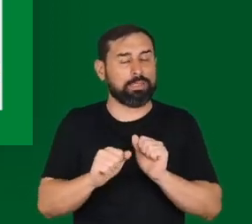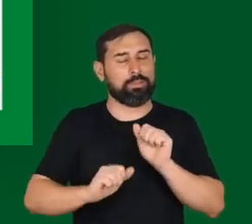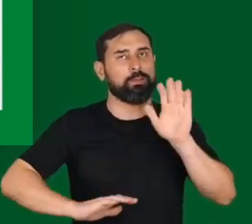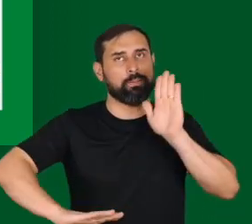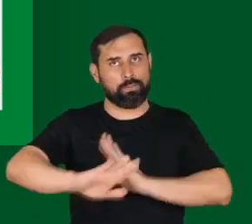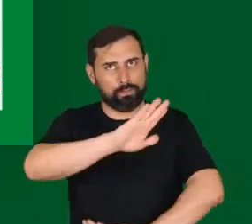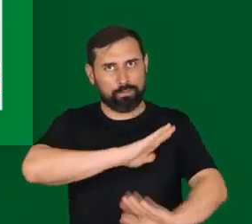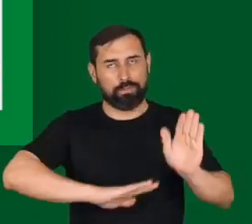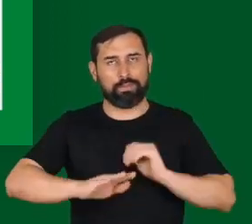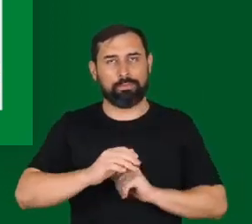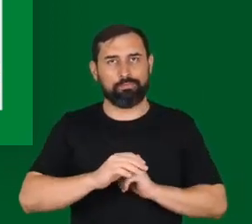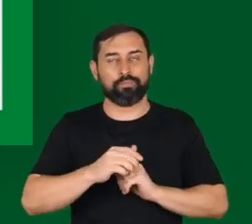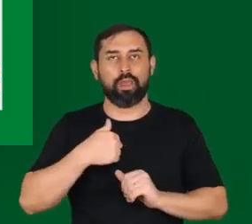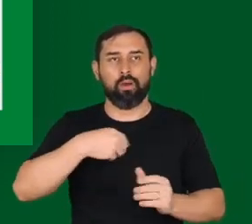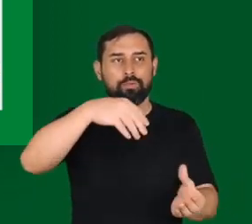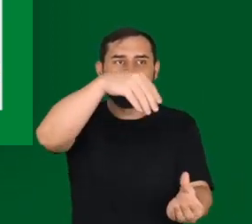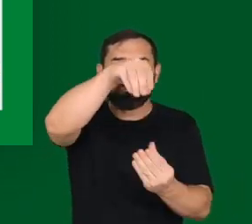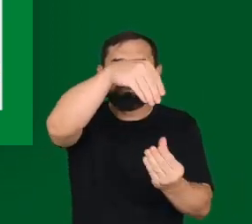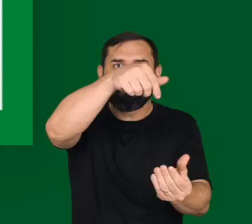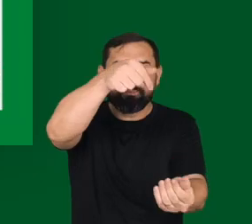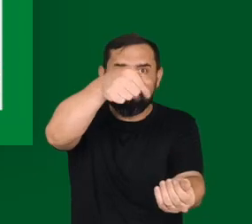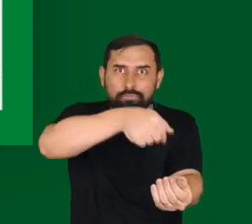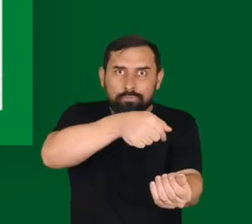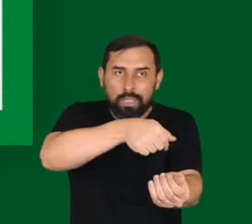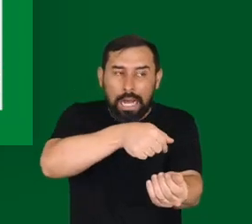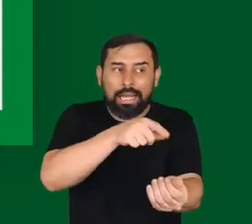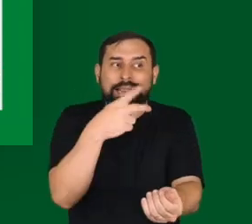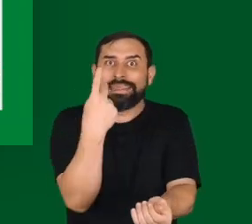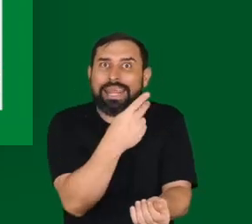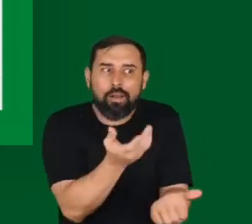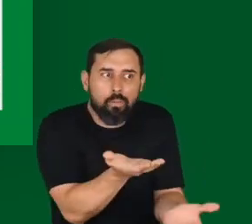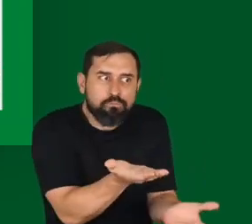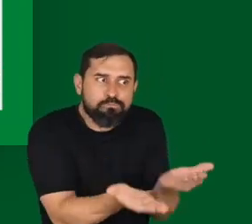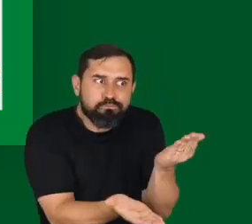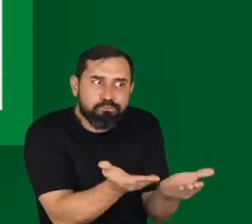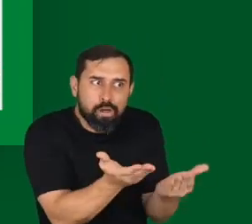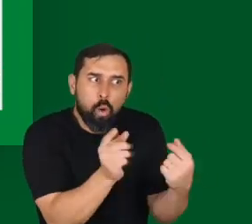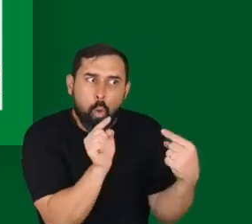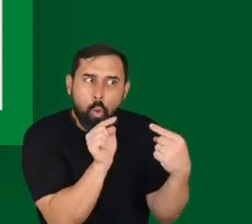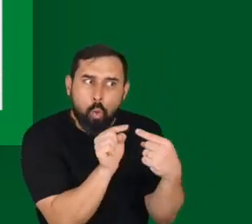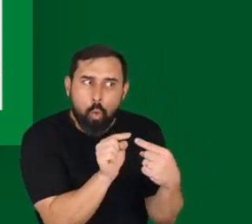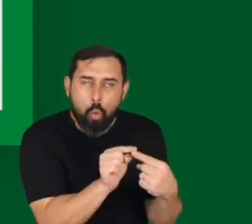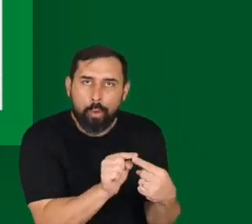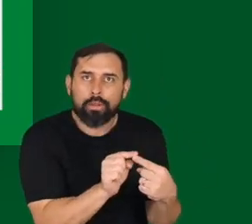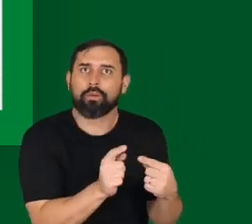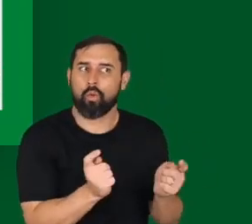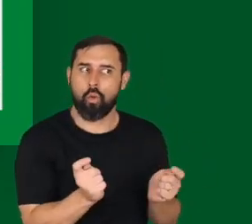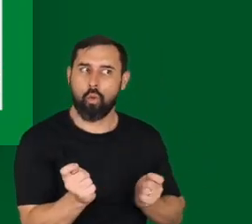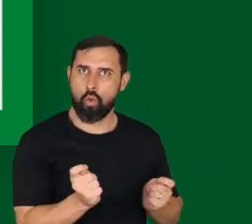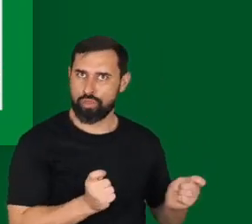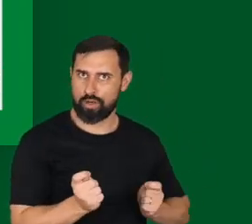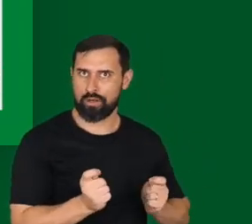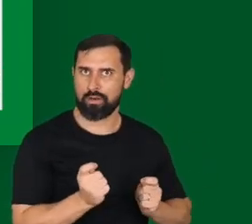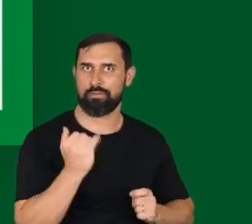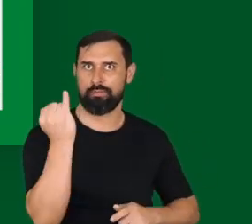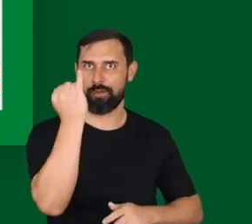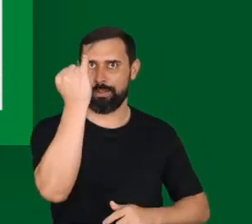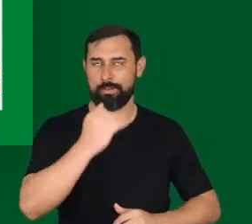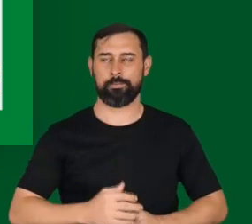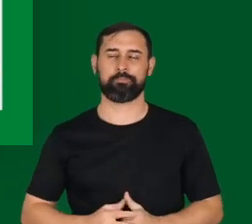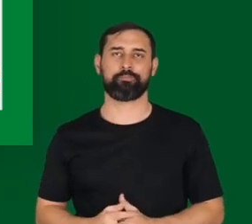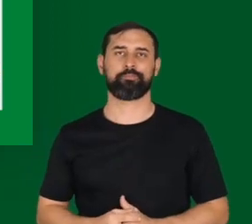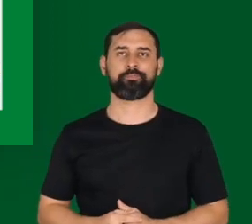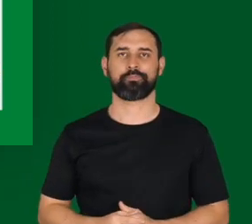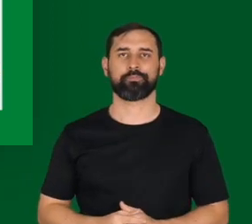posso piorar o quadro dessa criança. Então, a reposição volêmica ela tem que ser baseada no peso mesmo,